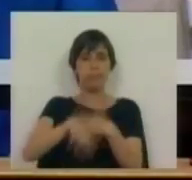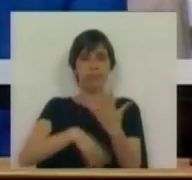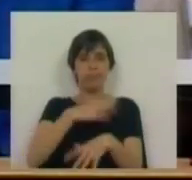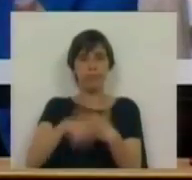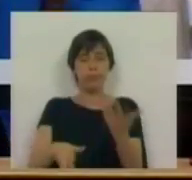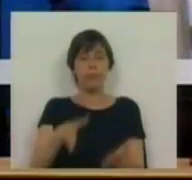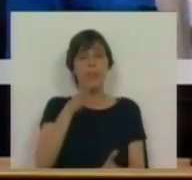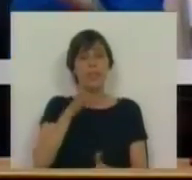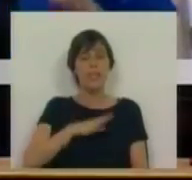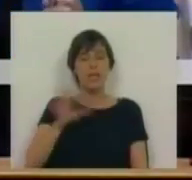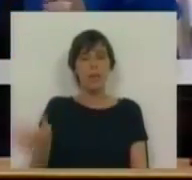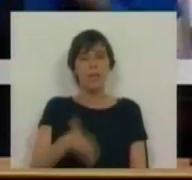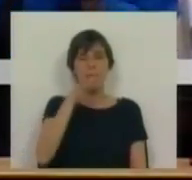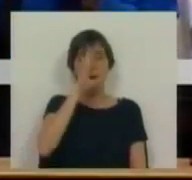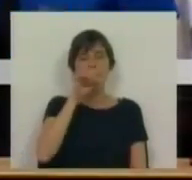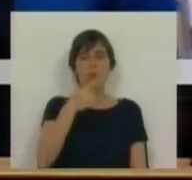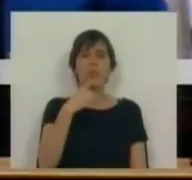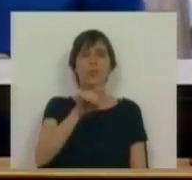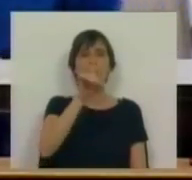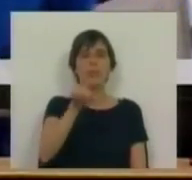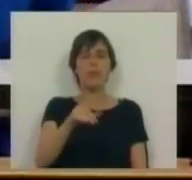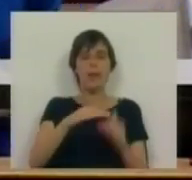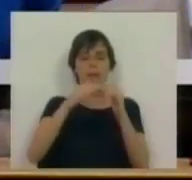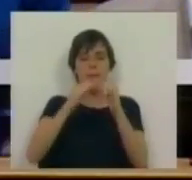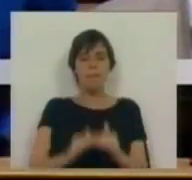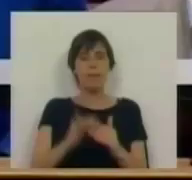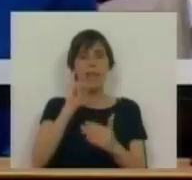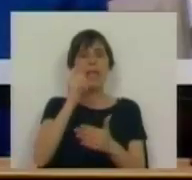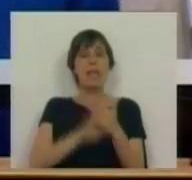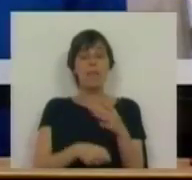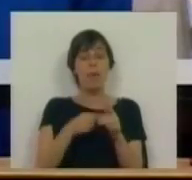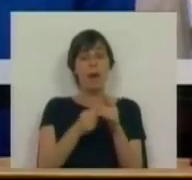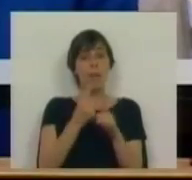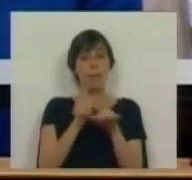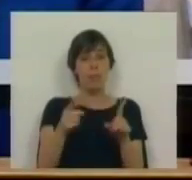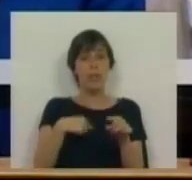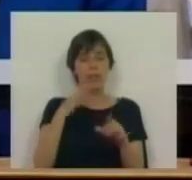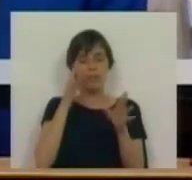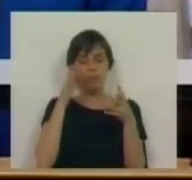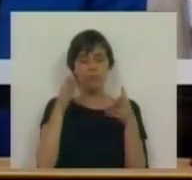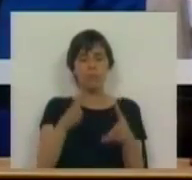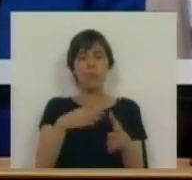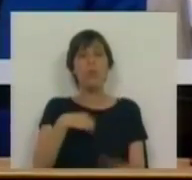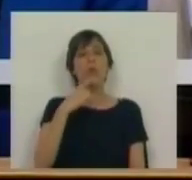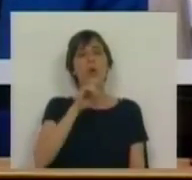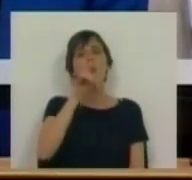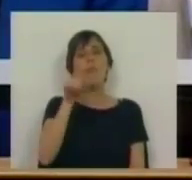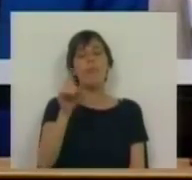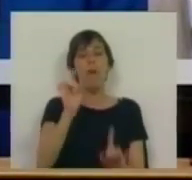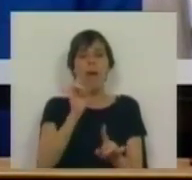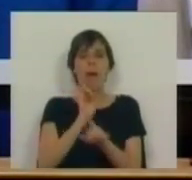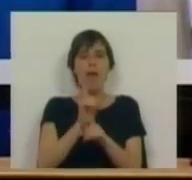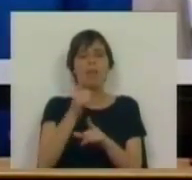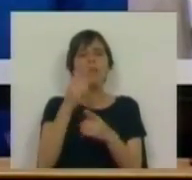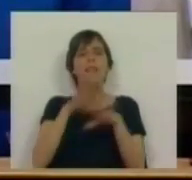descontroladas. Dizia-nos o Sr. Primeiro-Ministro, quando lhe perguntavam pela baixa de impostos, é para isso mesmo que estamos a trabalhar. E o que eu lhe pergunto é